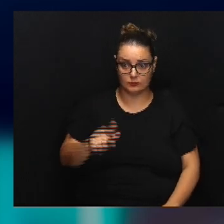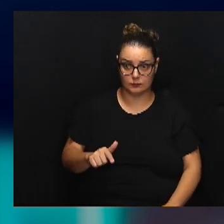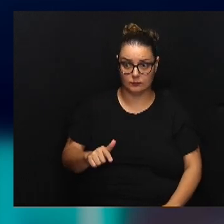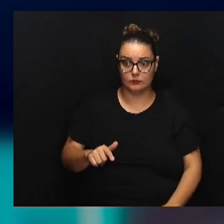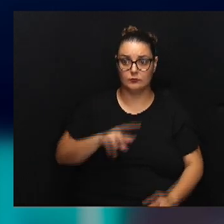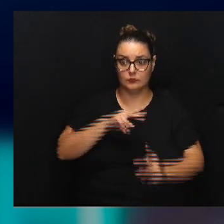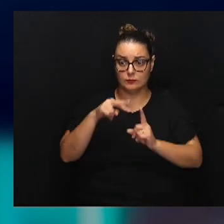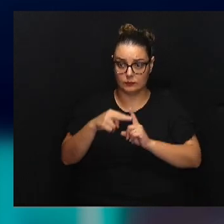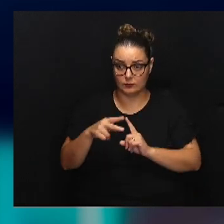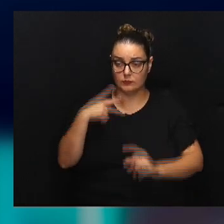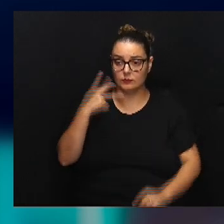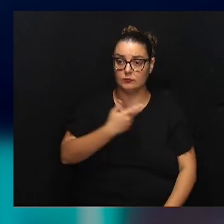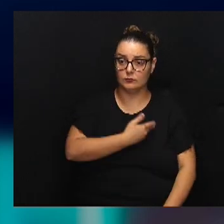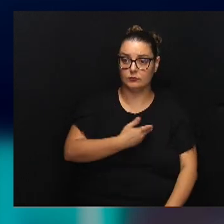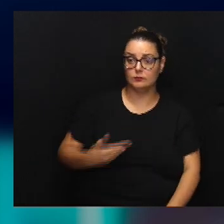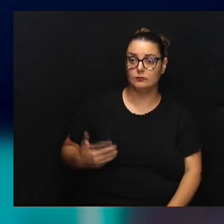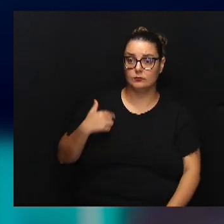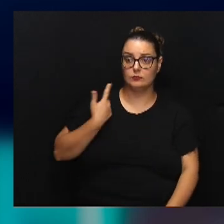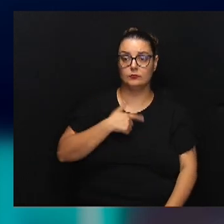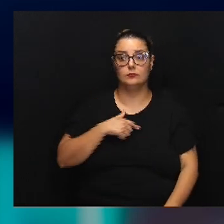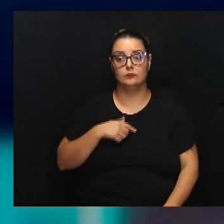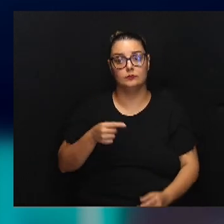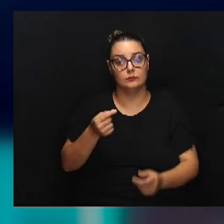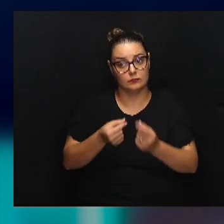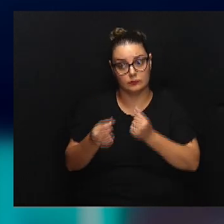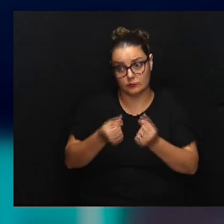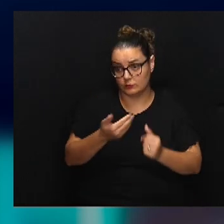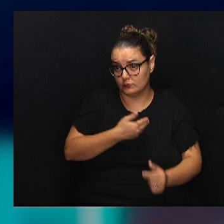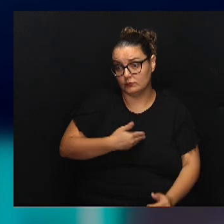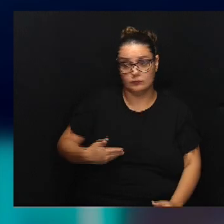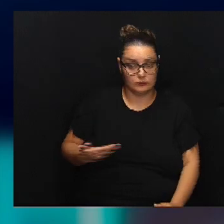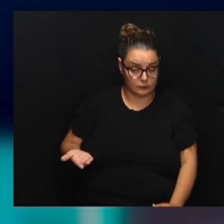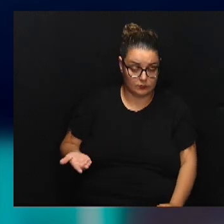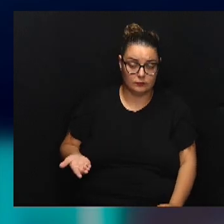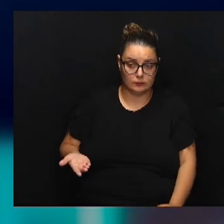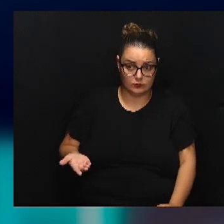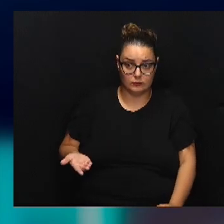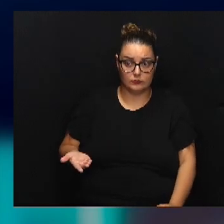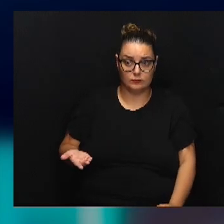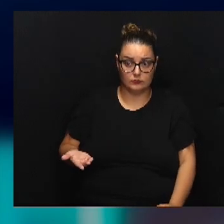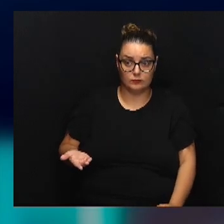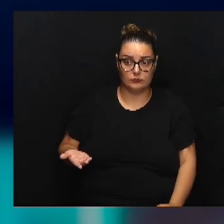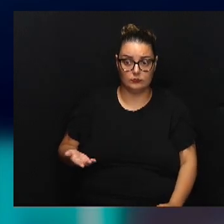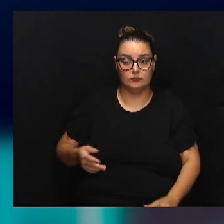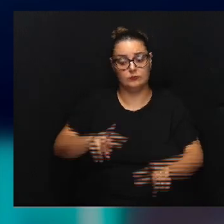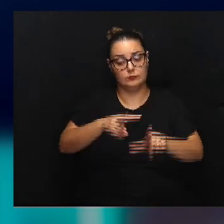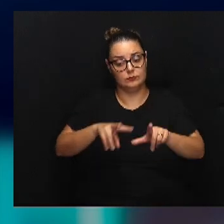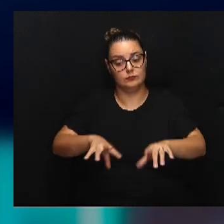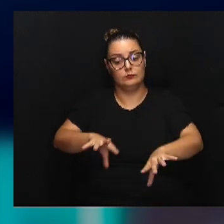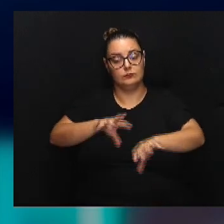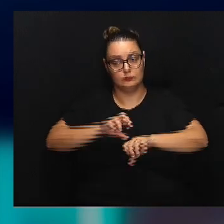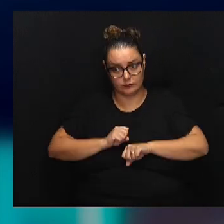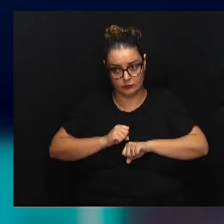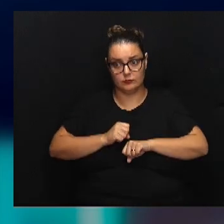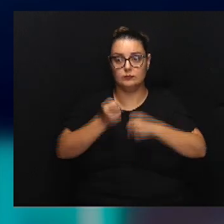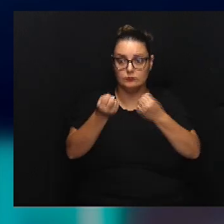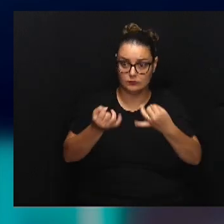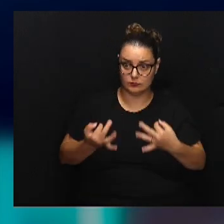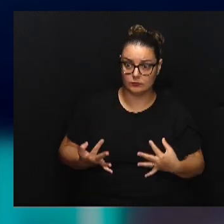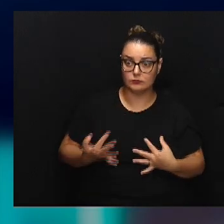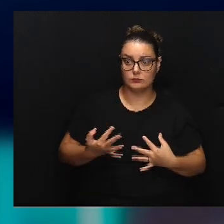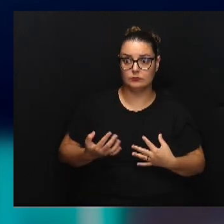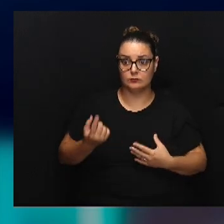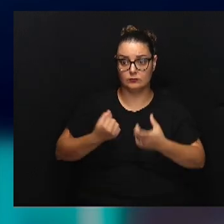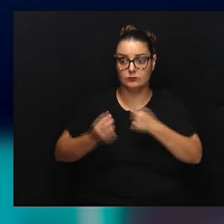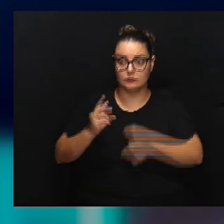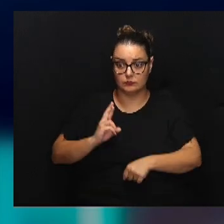da política pública, nós estamos mexendo com dinheiro público. Parâmetros nós temos que adotar para justificar para onde o dinheiro está